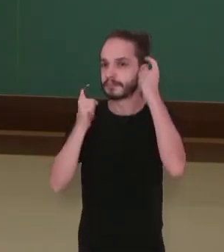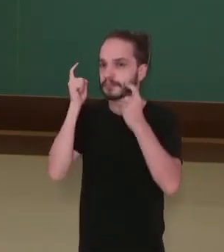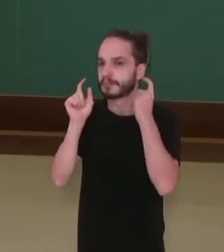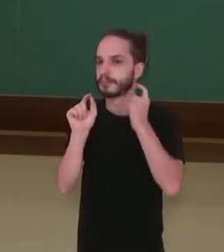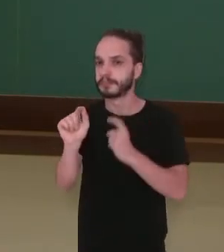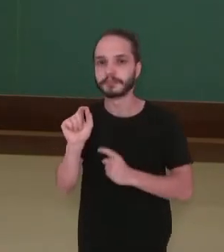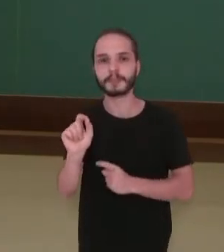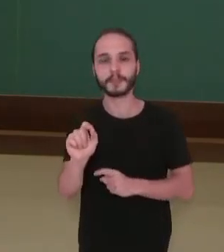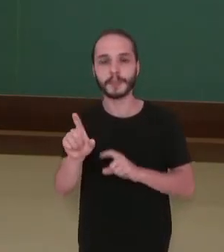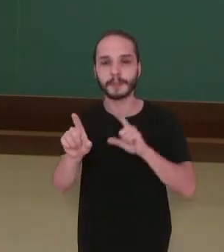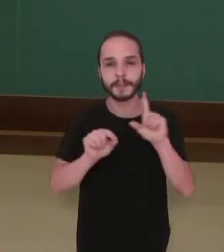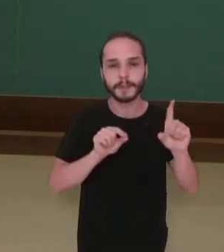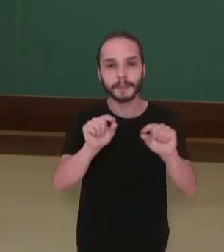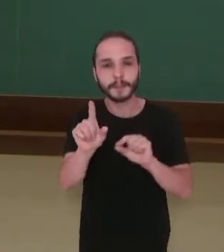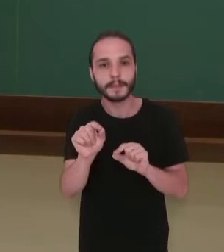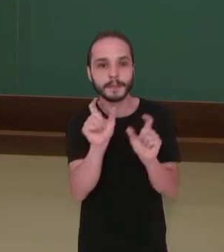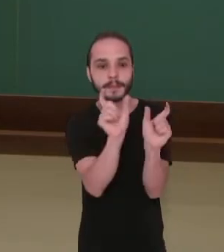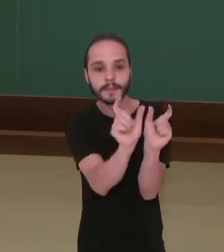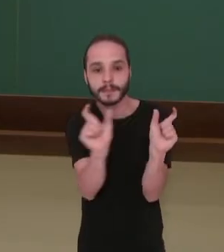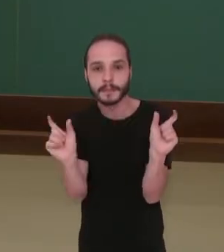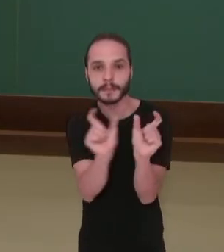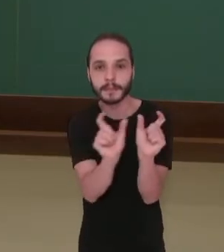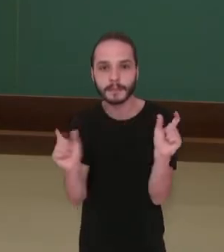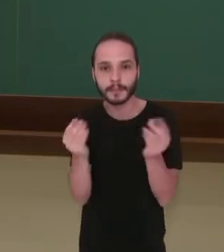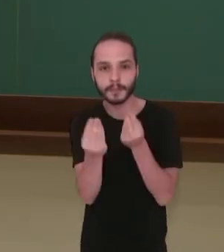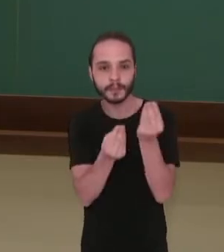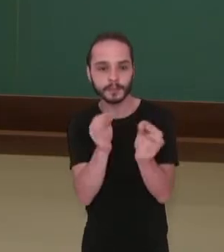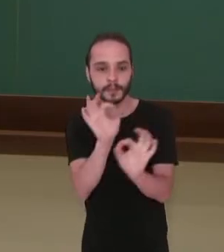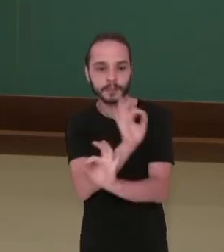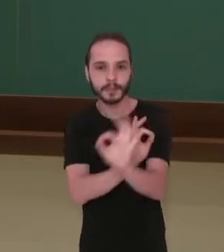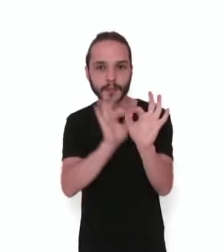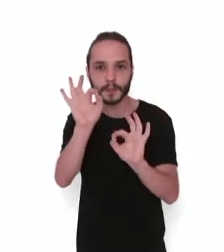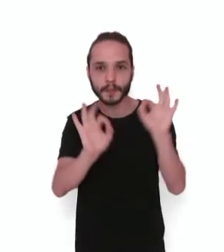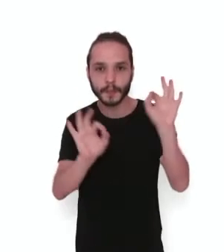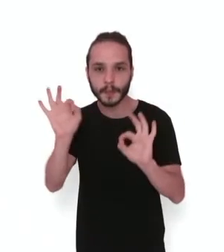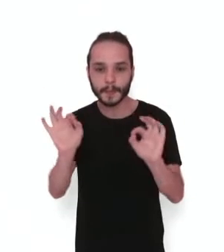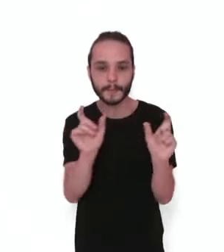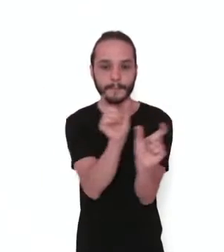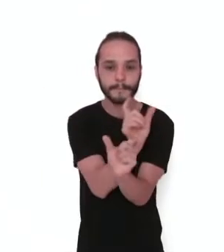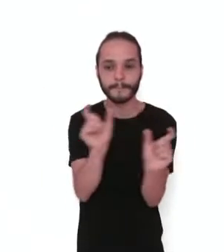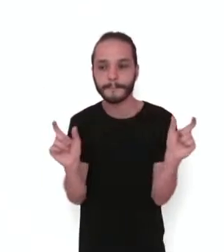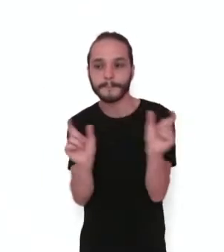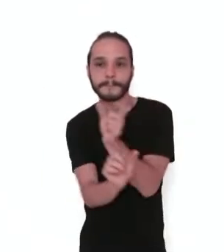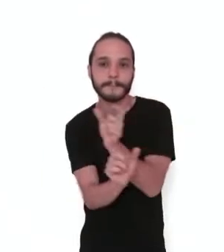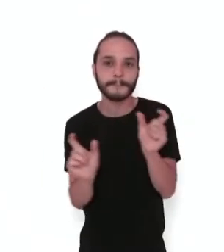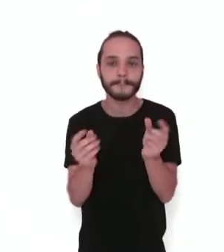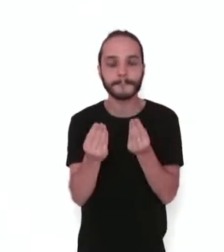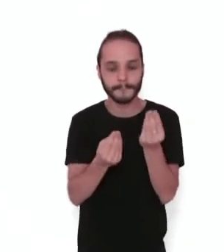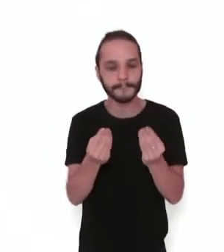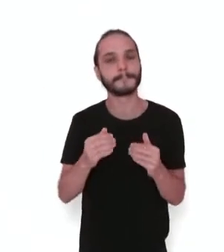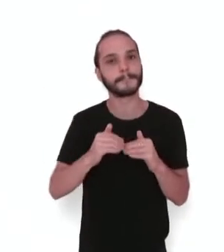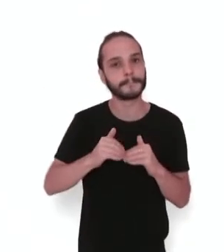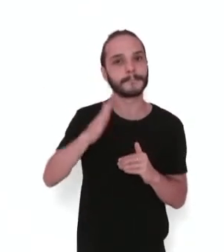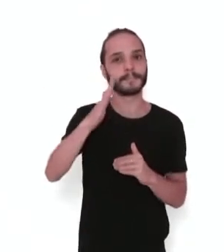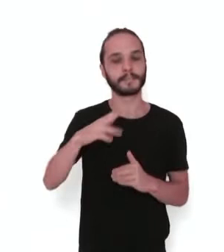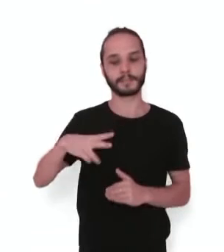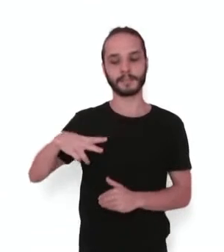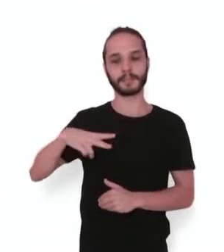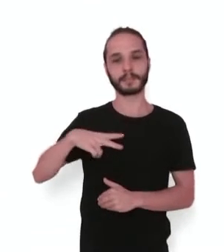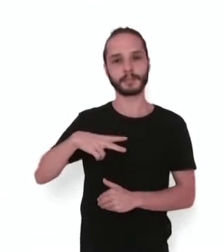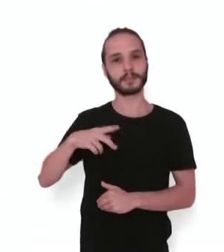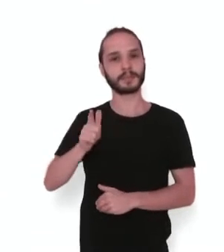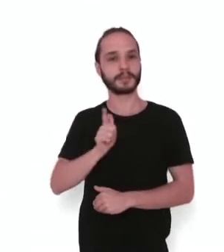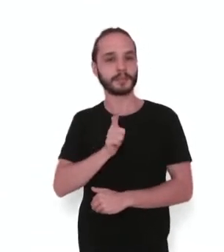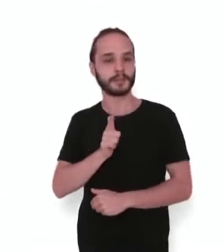escolha das palavras, com a disposição no texto, que faz uso de uma linguagem mais pessoal, com